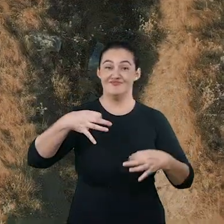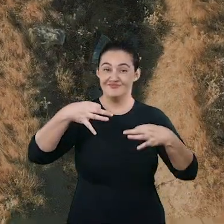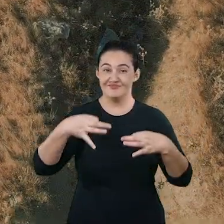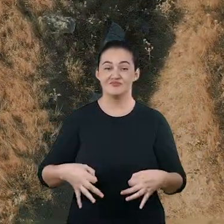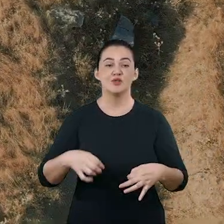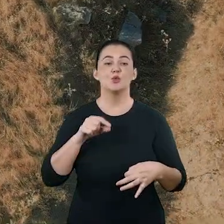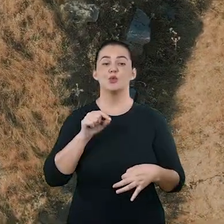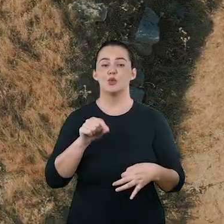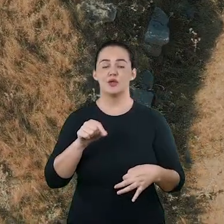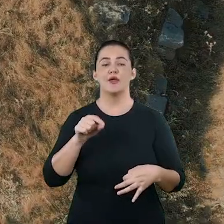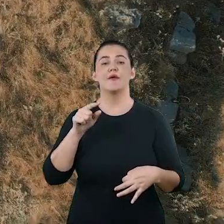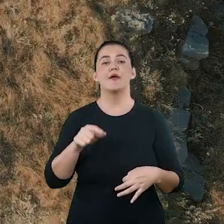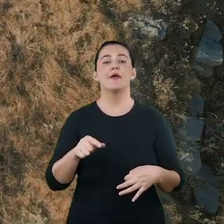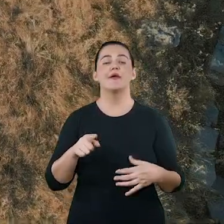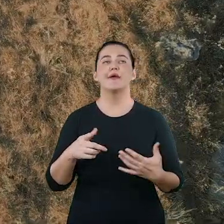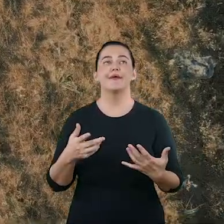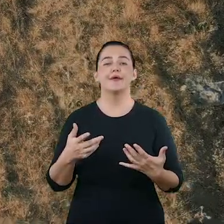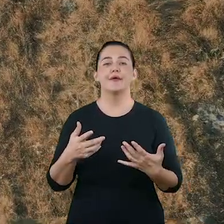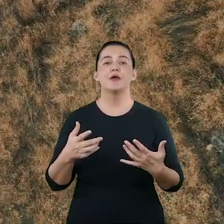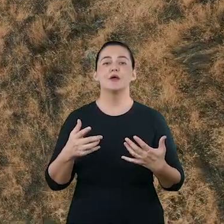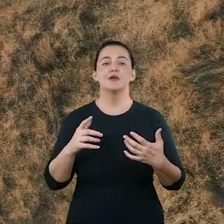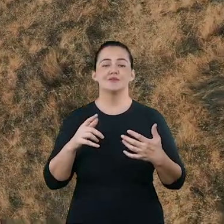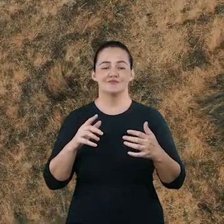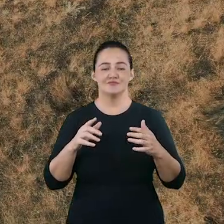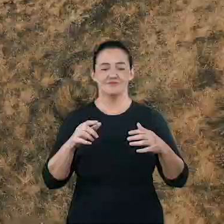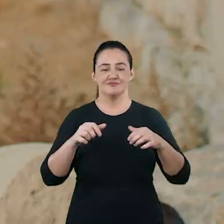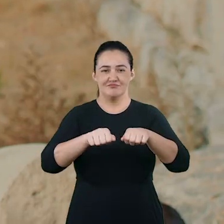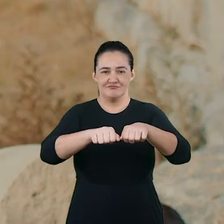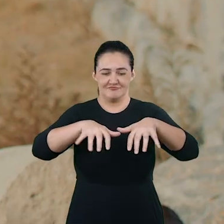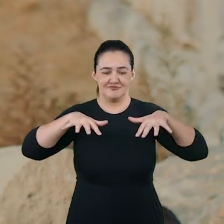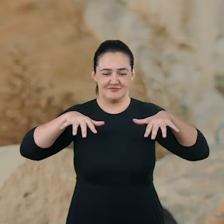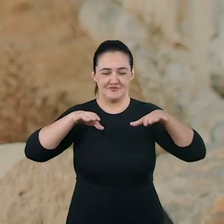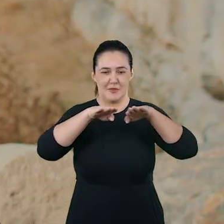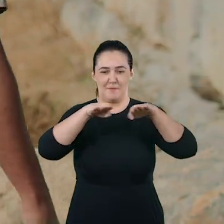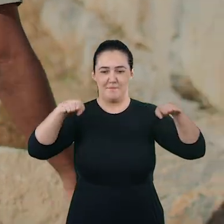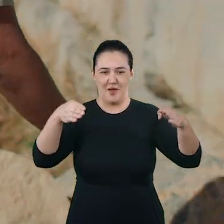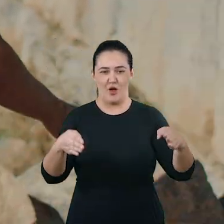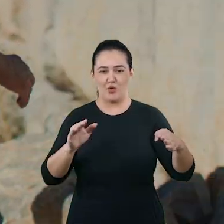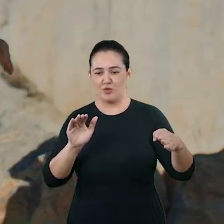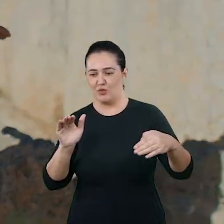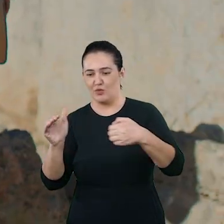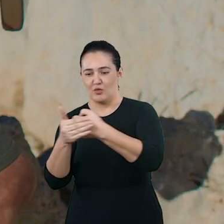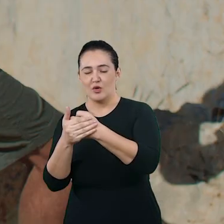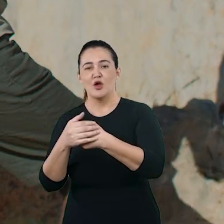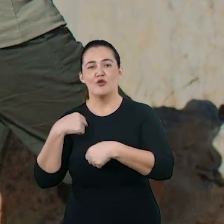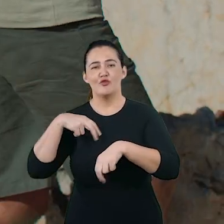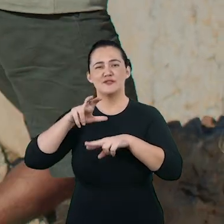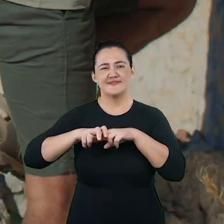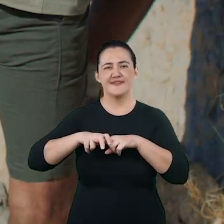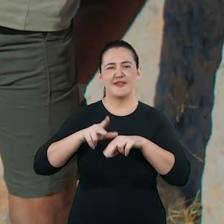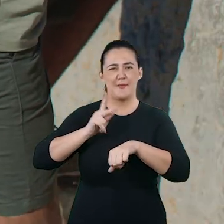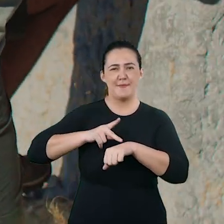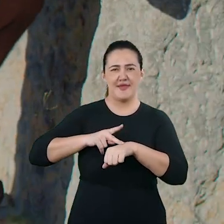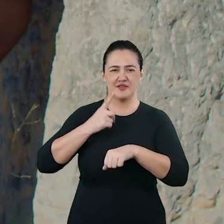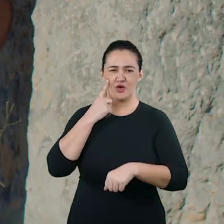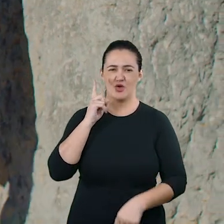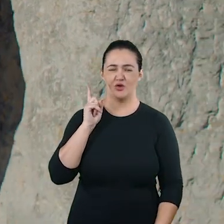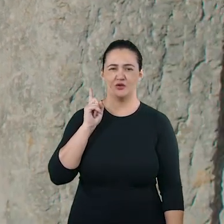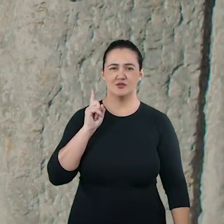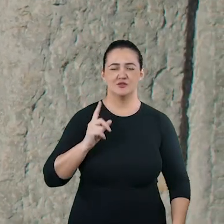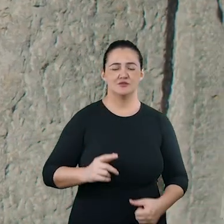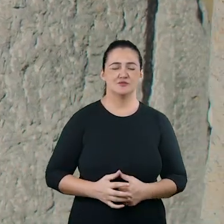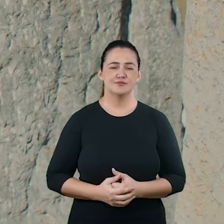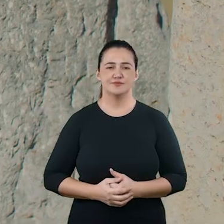parte que seria os bastidores do teatro. Eu acho que aqui tem uma boa pedra. Aqui dá para eu me